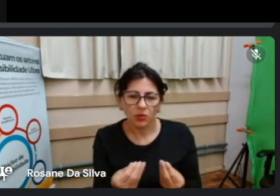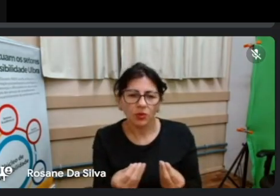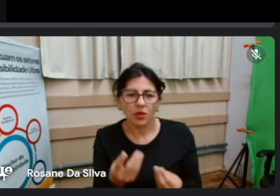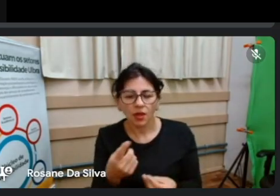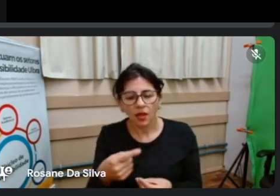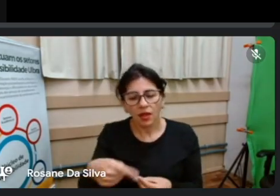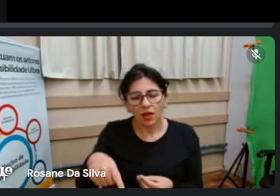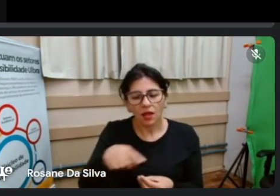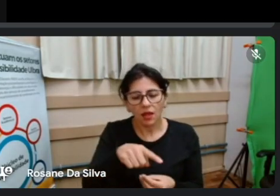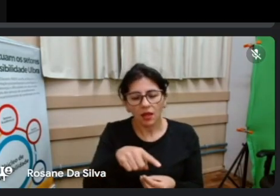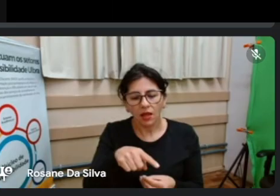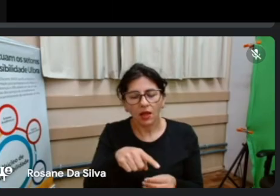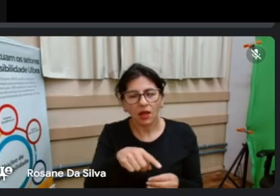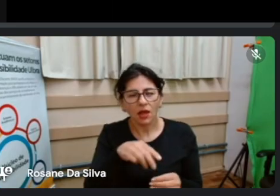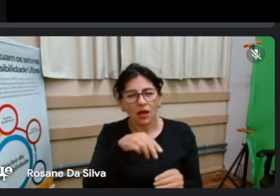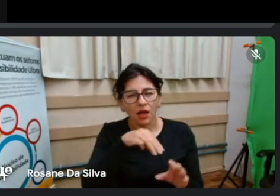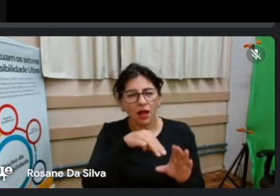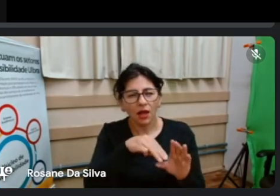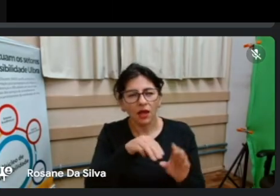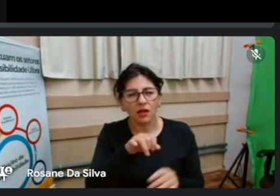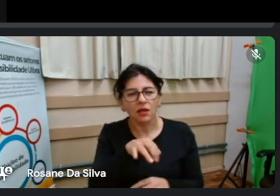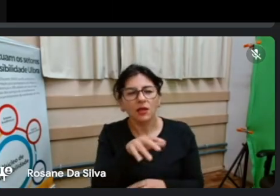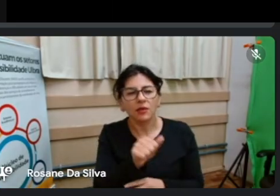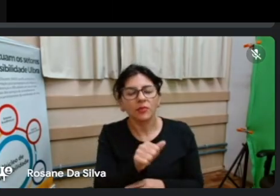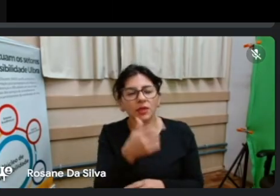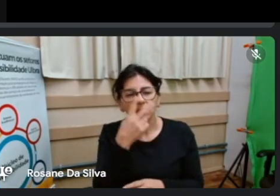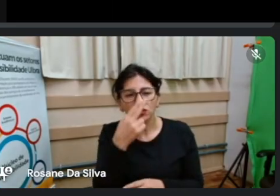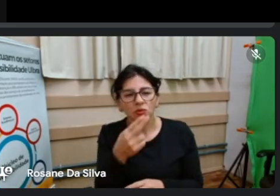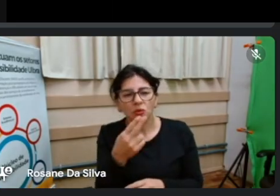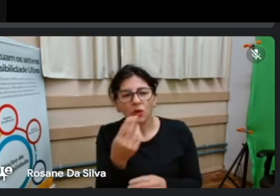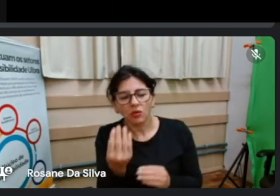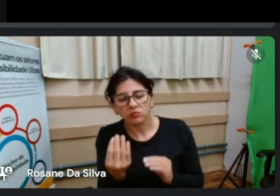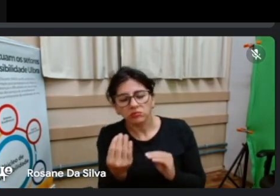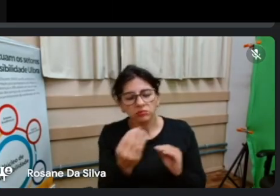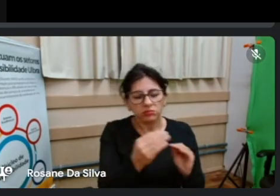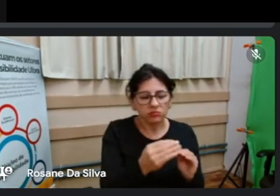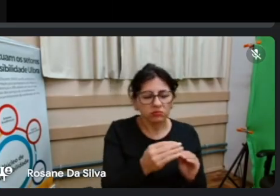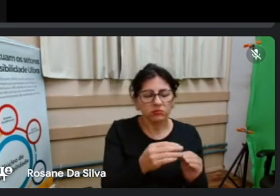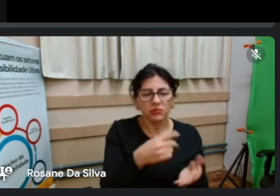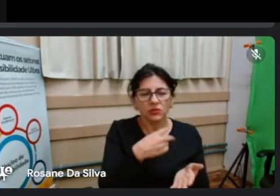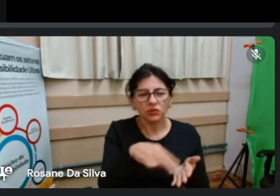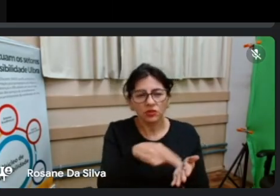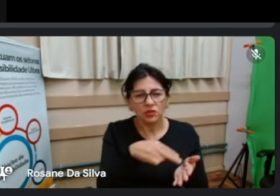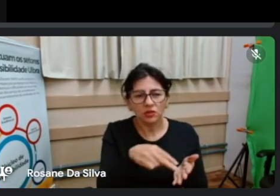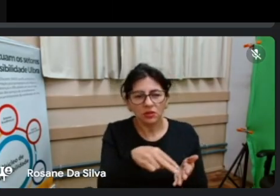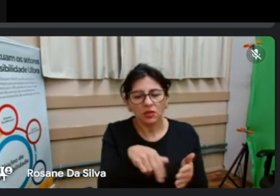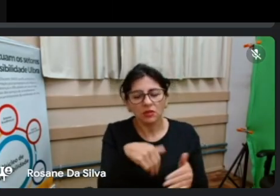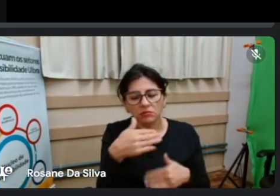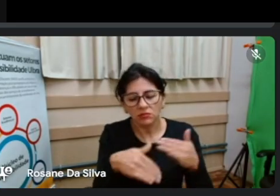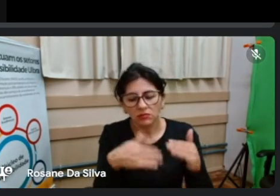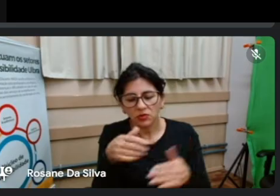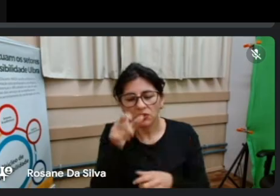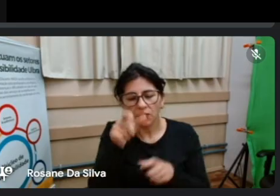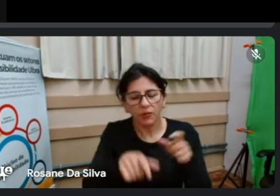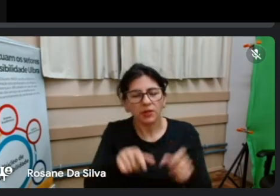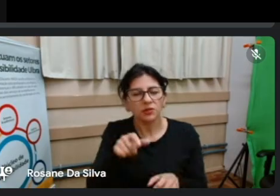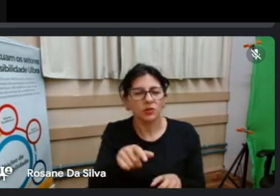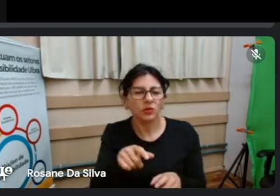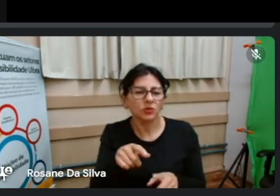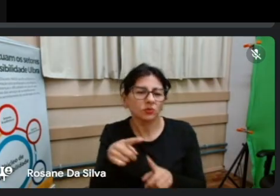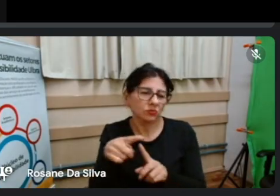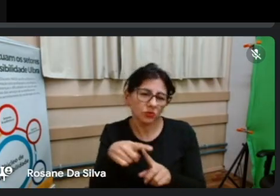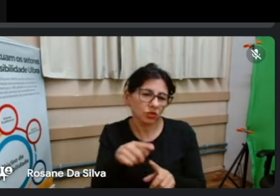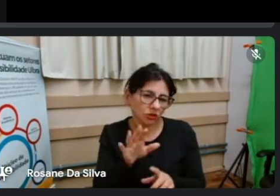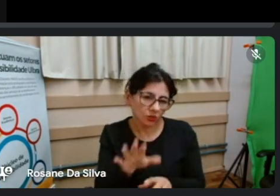a mídia como esse repositório de lições dançantes que constróem sujeitos de um certo tipo